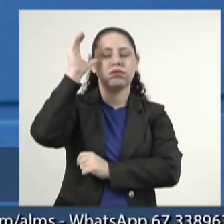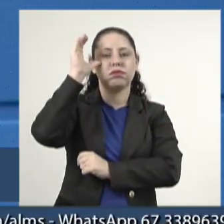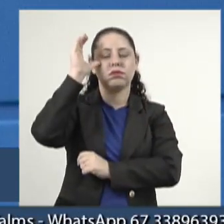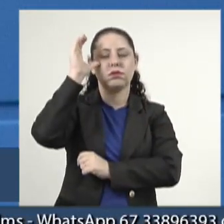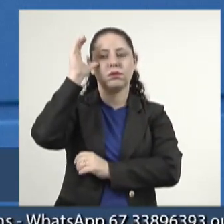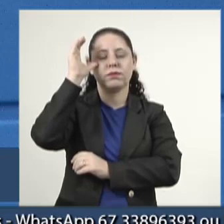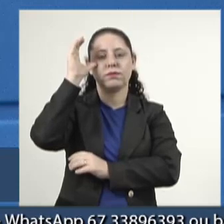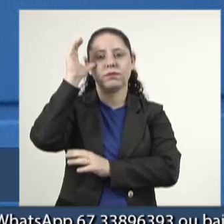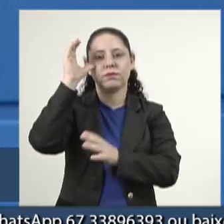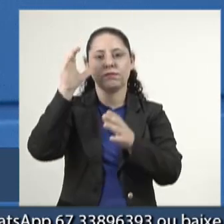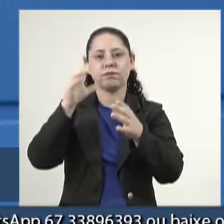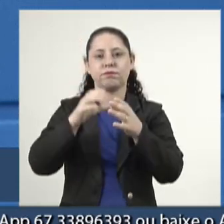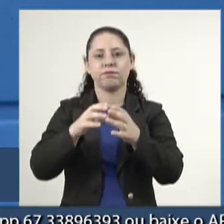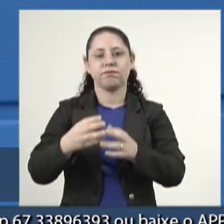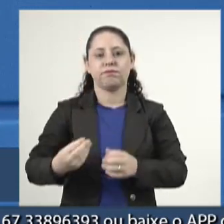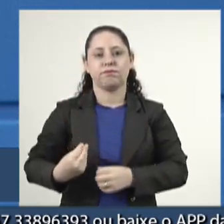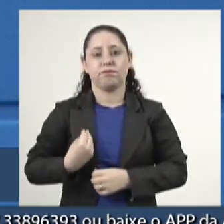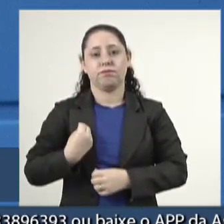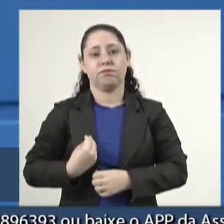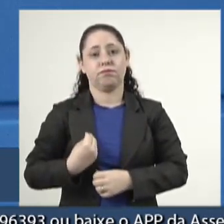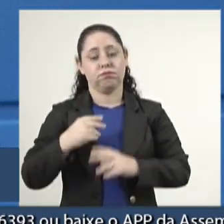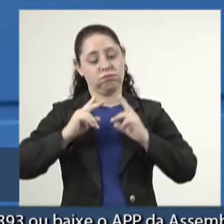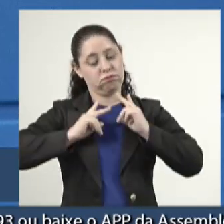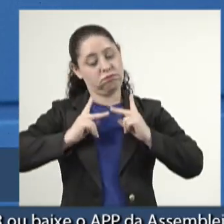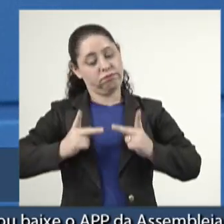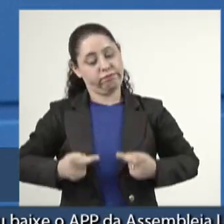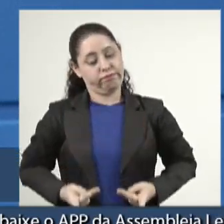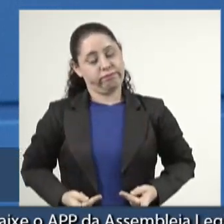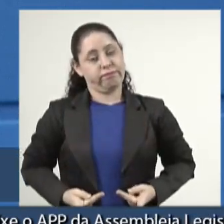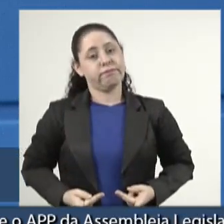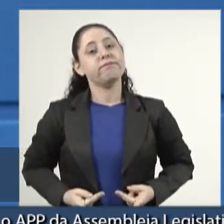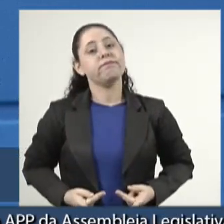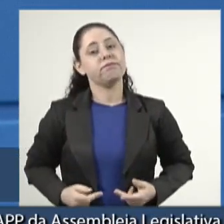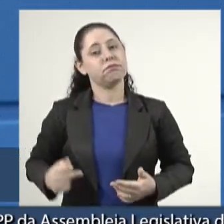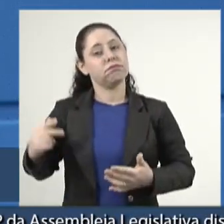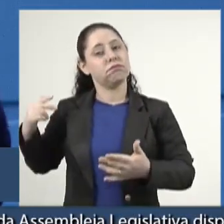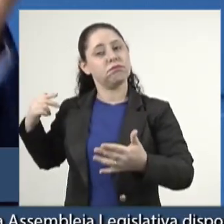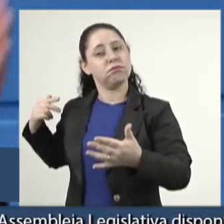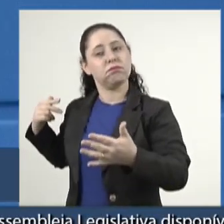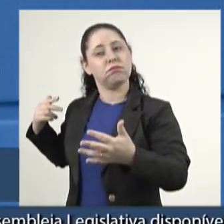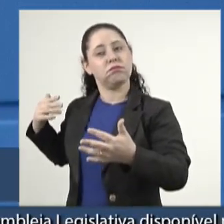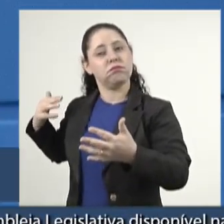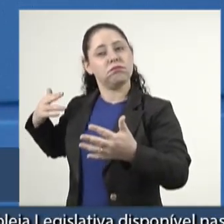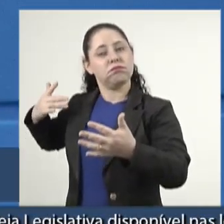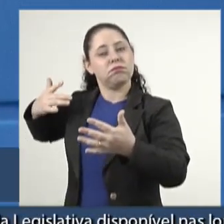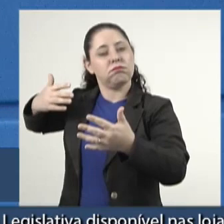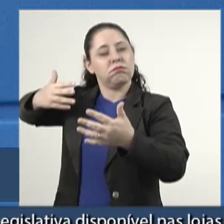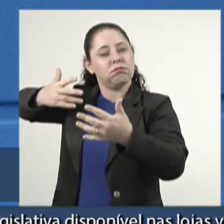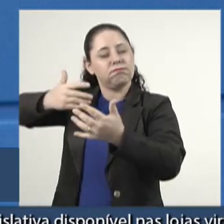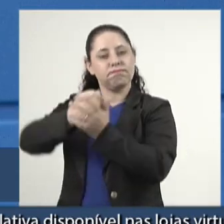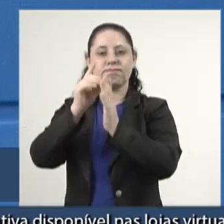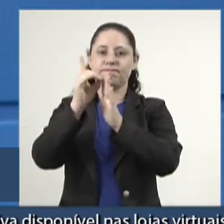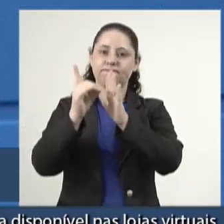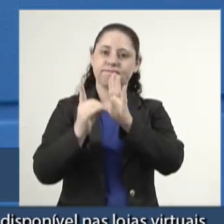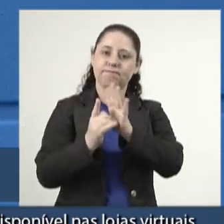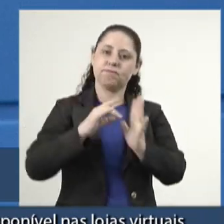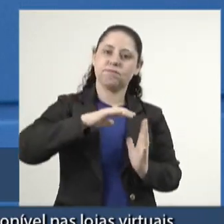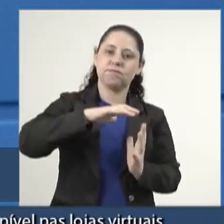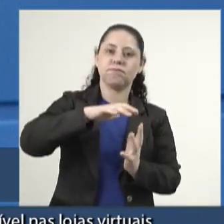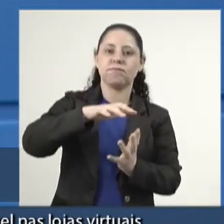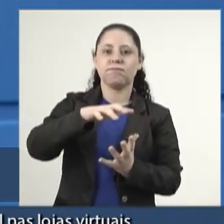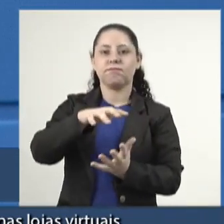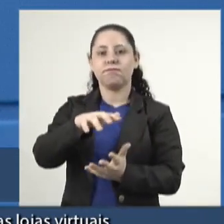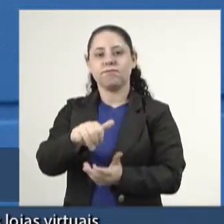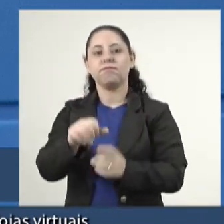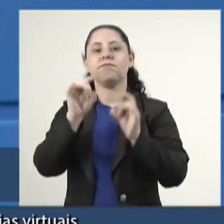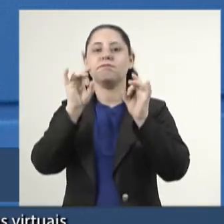coletiva à vida, principalmente por parte do ser humano, ao longo das últimas décadas aqui no mundo e, de